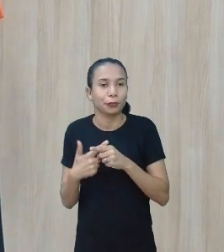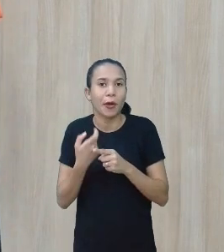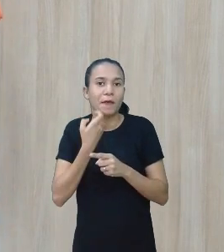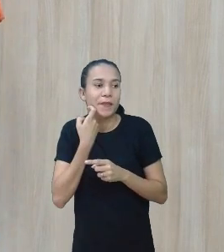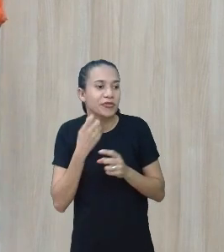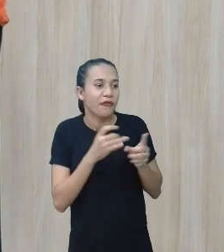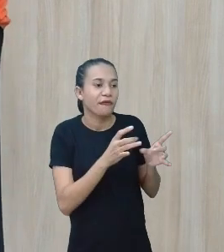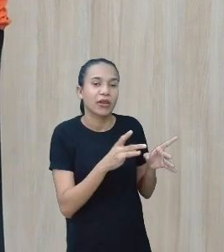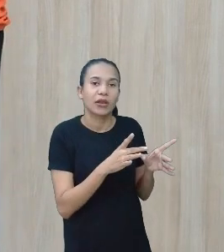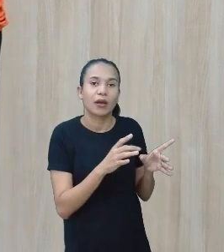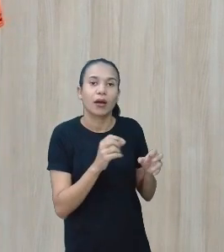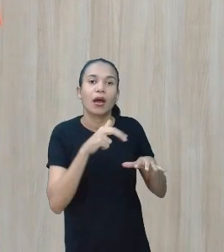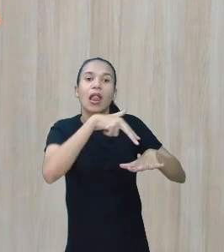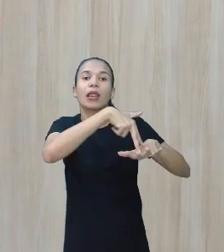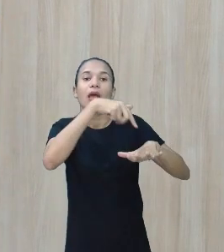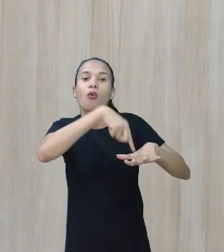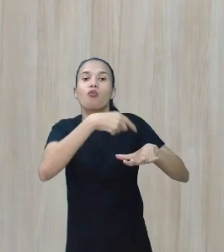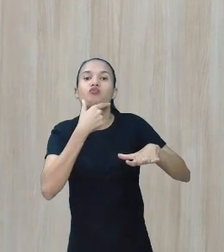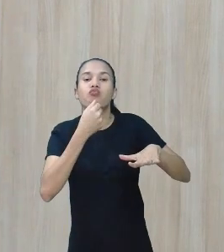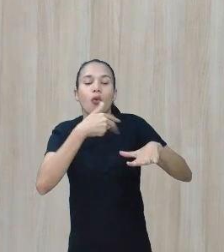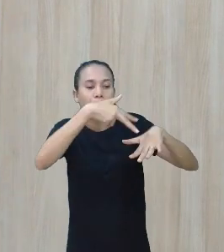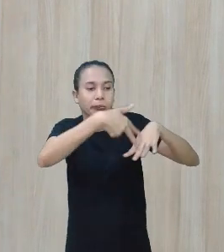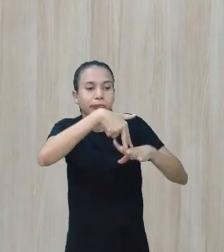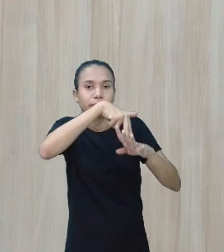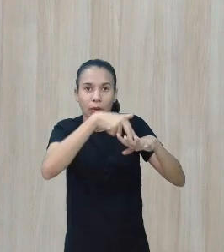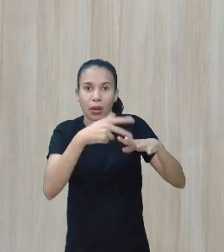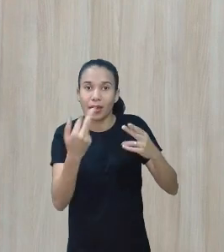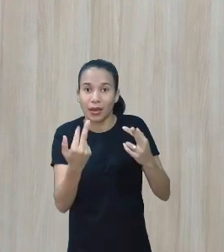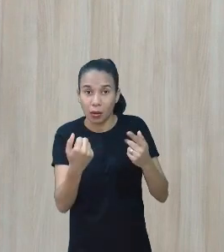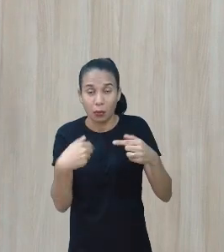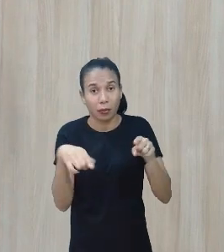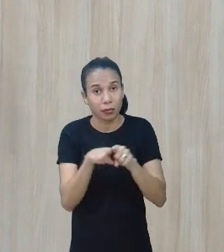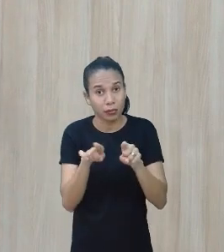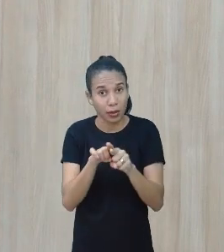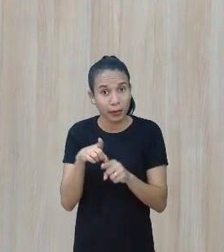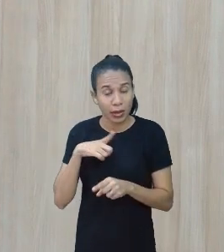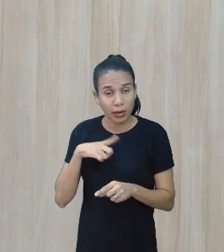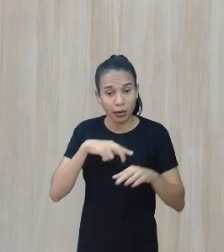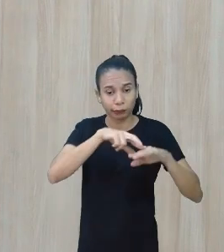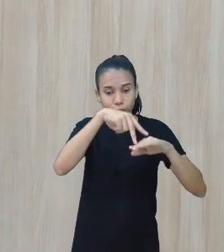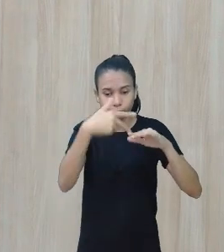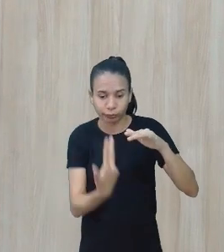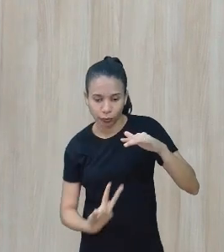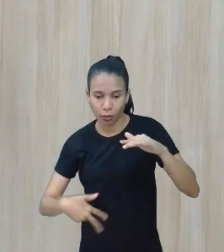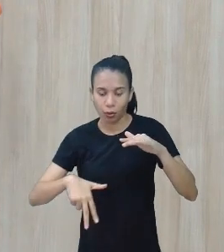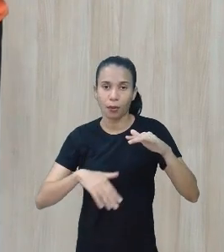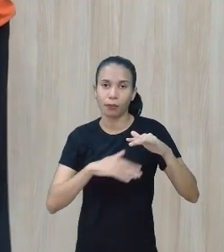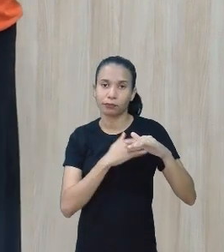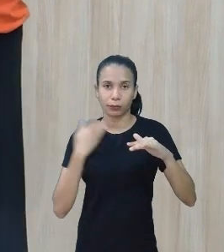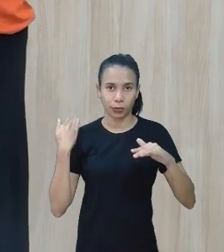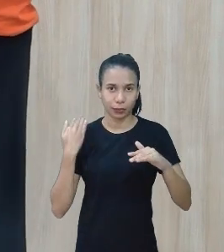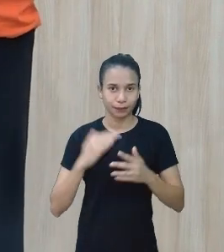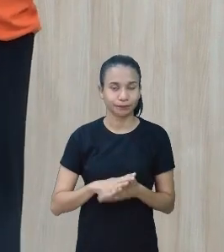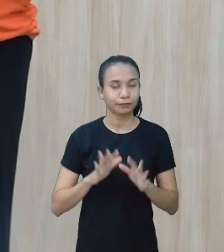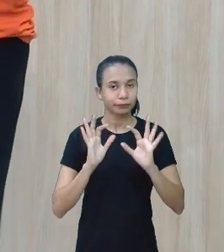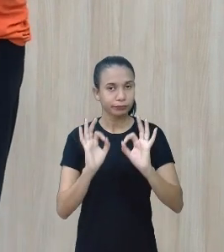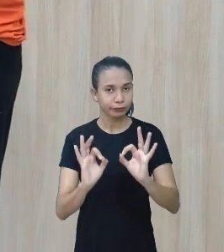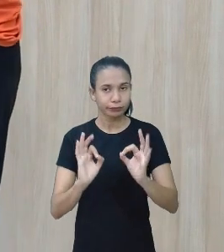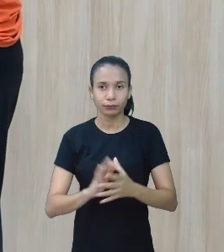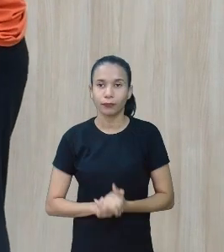ele quem? O jangadeiro, é o mar que também levou ele embora,